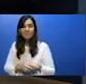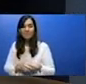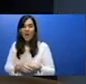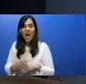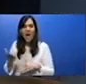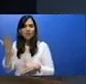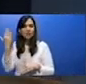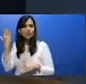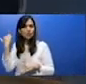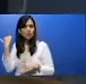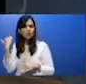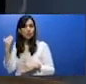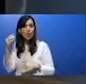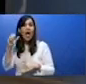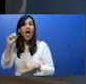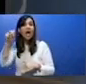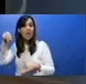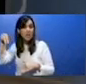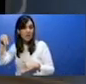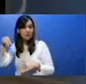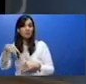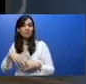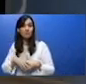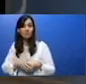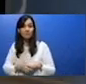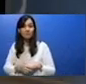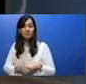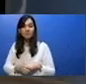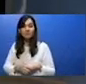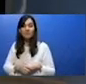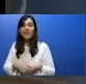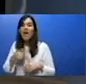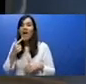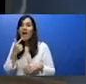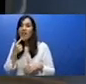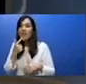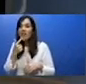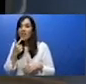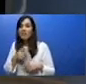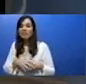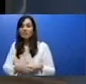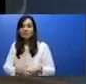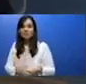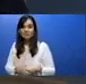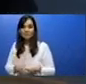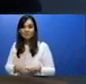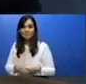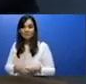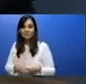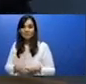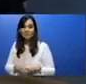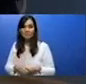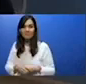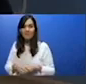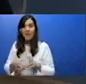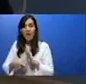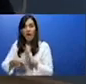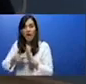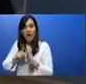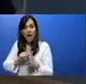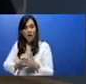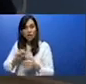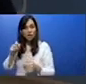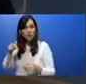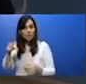Digo, é com N, lembrando que nós colocamos o M somente antes de P do pato ou B